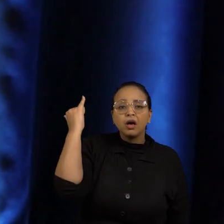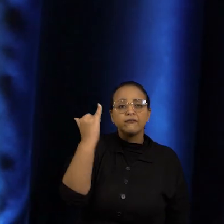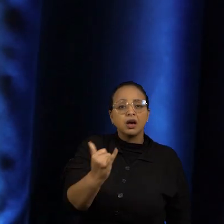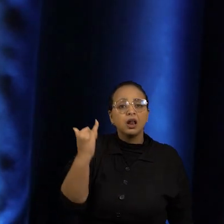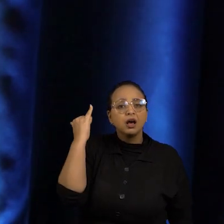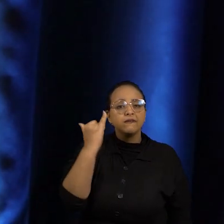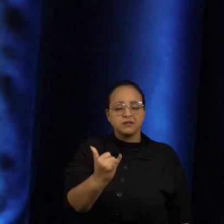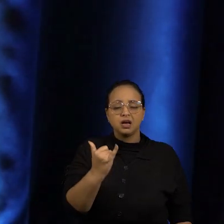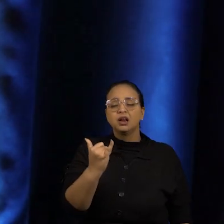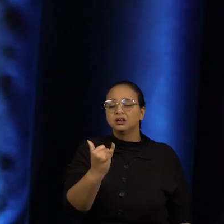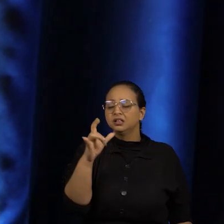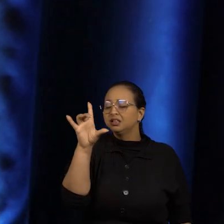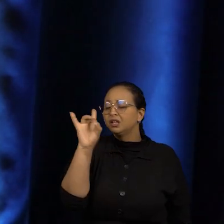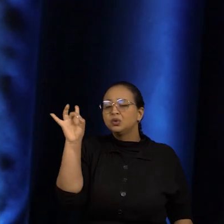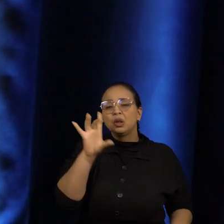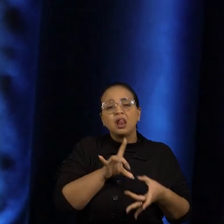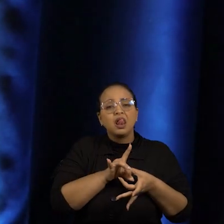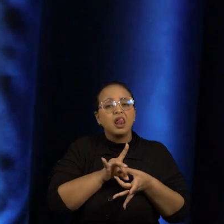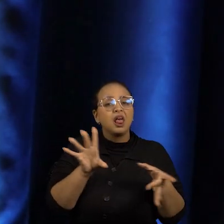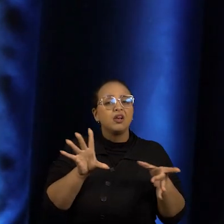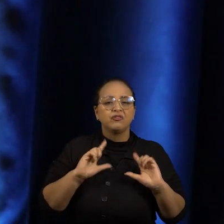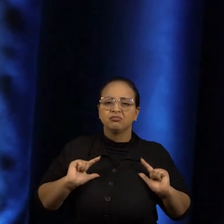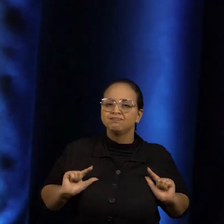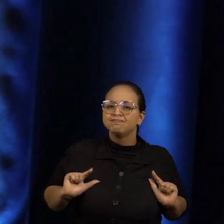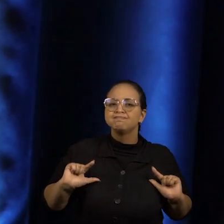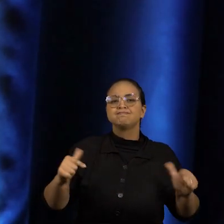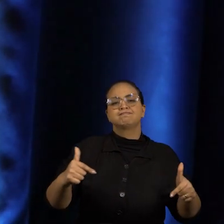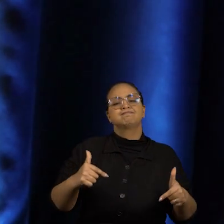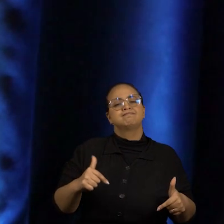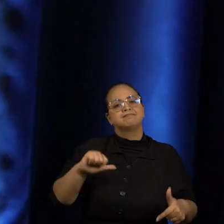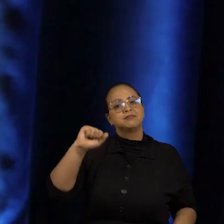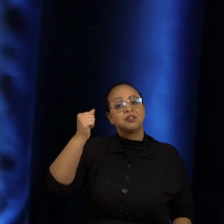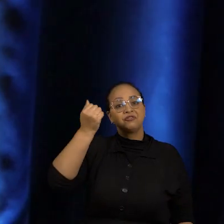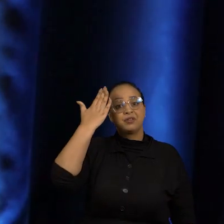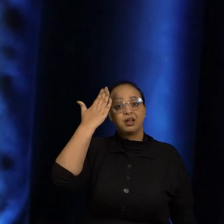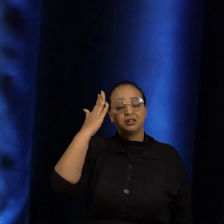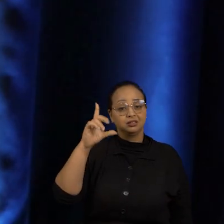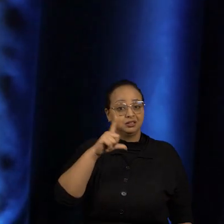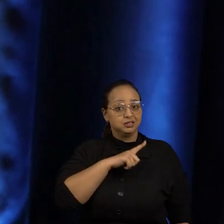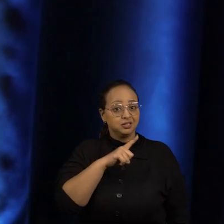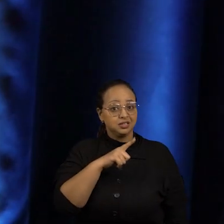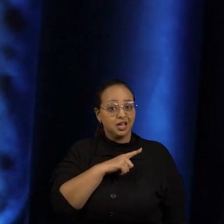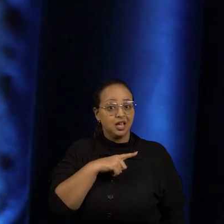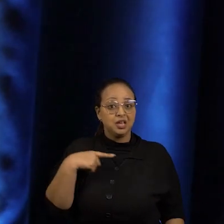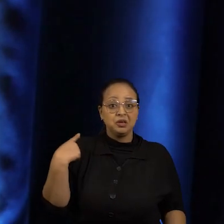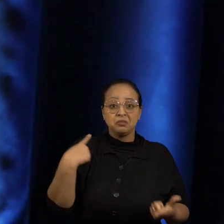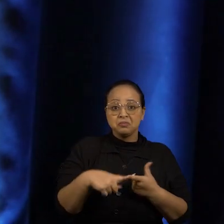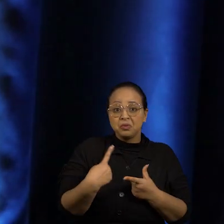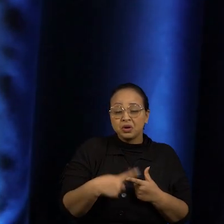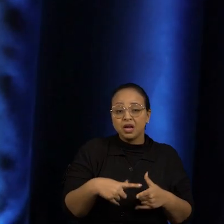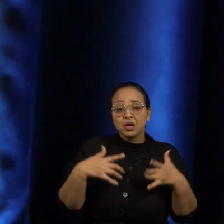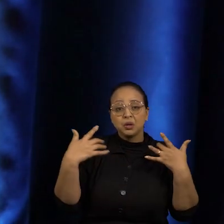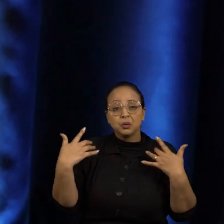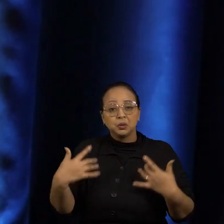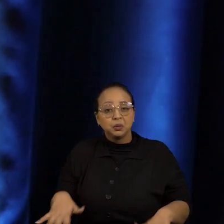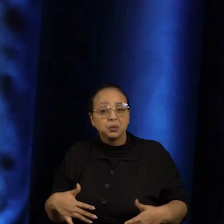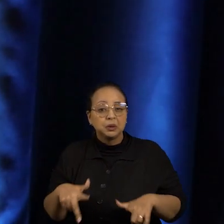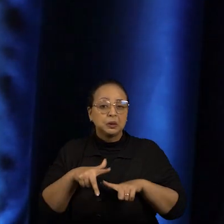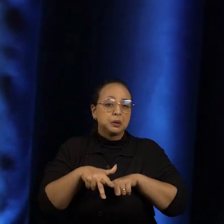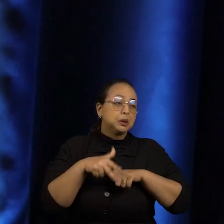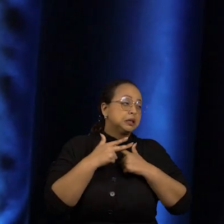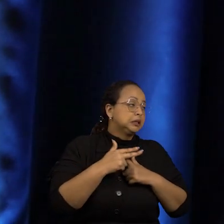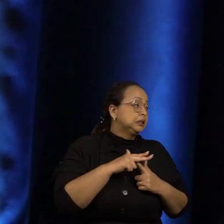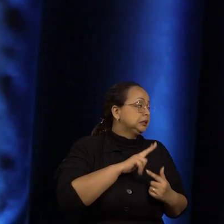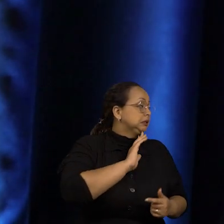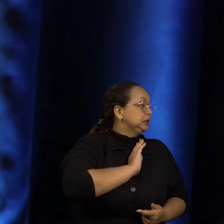ter a liberdade de se revelar ao seu coração. O altar derrubado, o altar em ruínas,